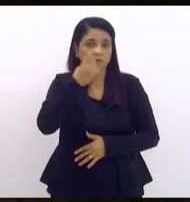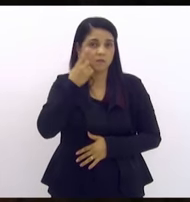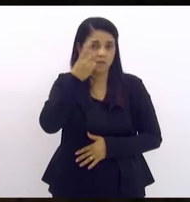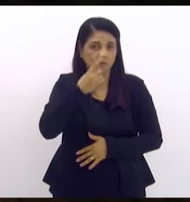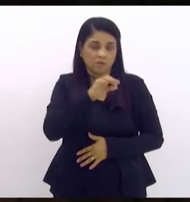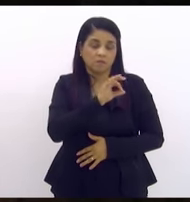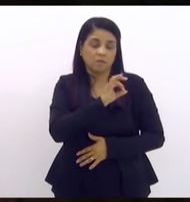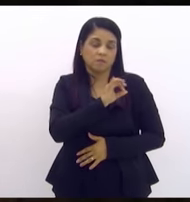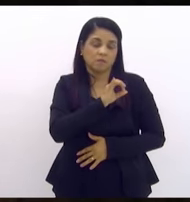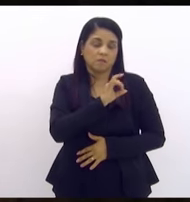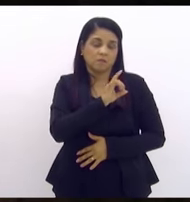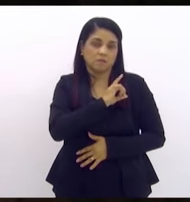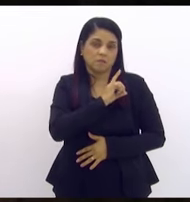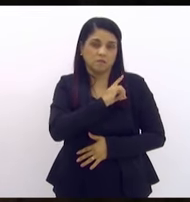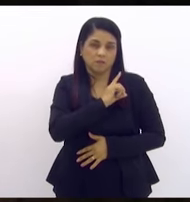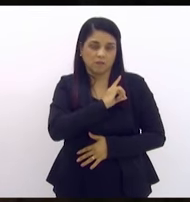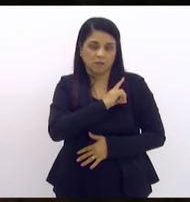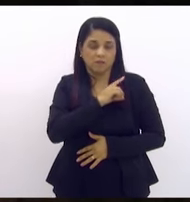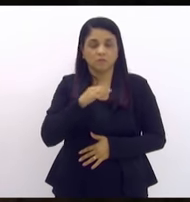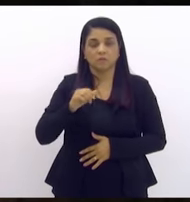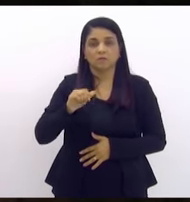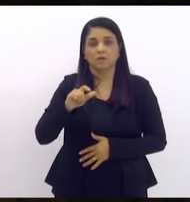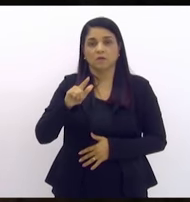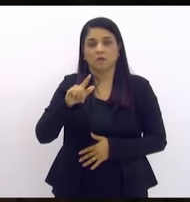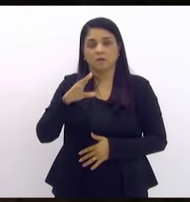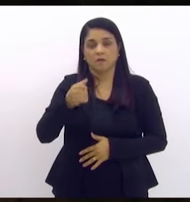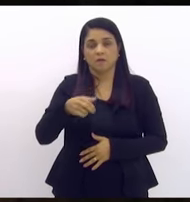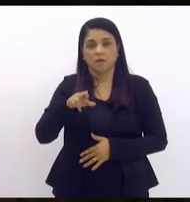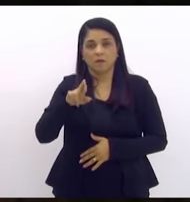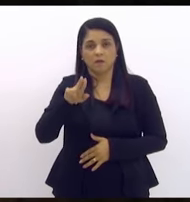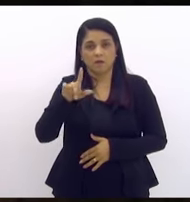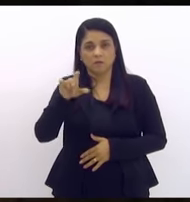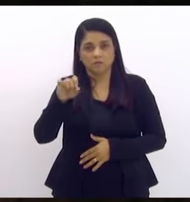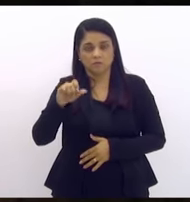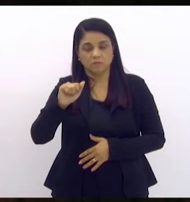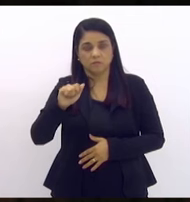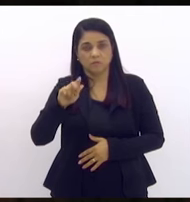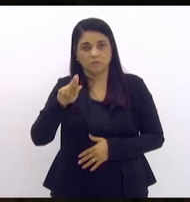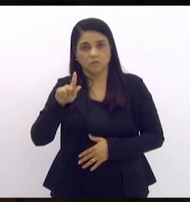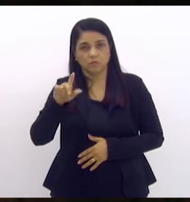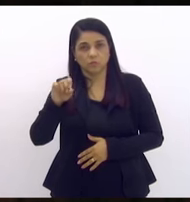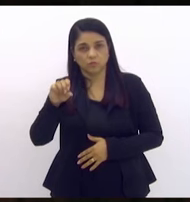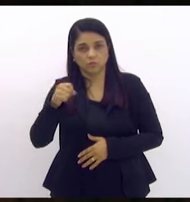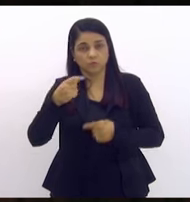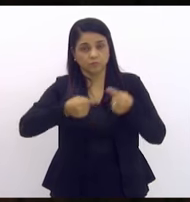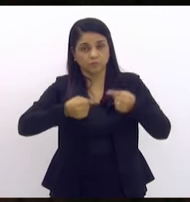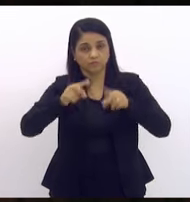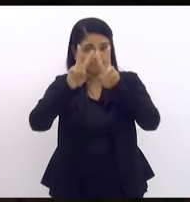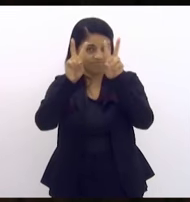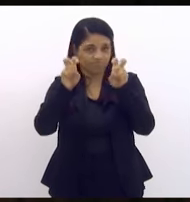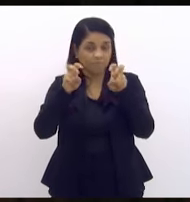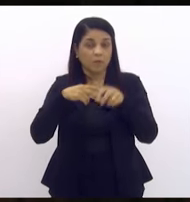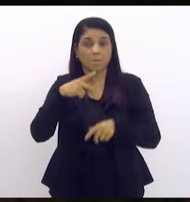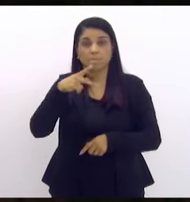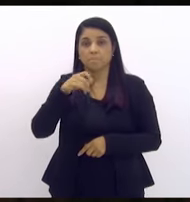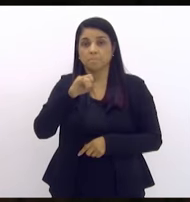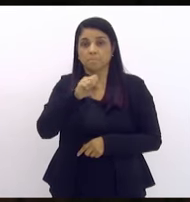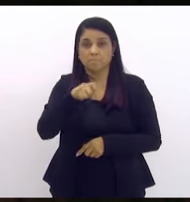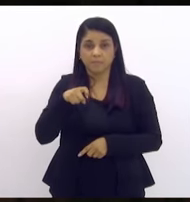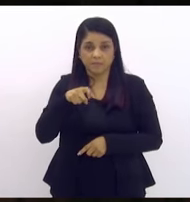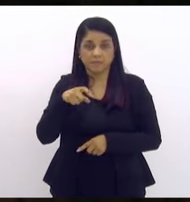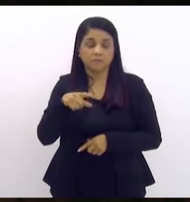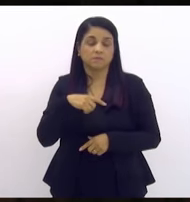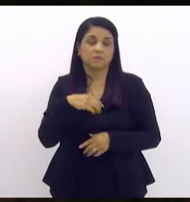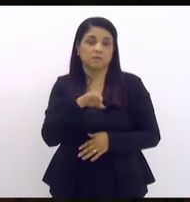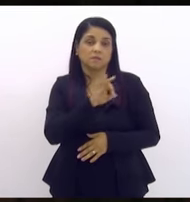Augusto, que dispõe sobre o depósito em dinheiro de finanças através de PIX nas delegacias de polícia do Estado